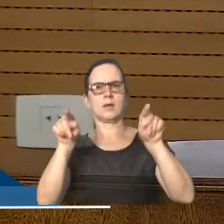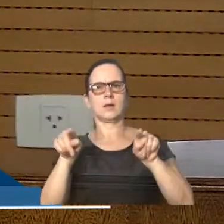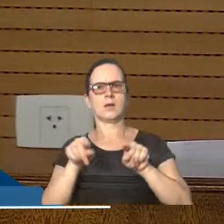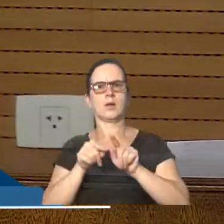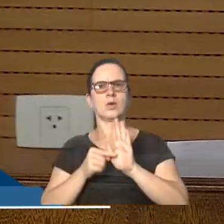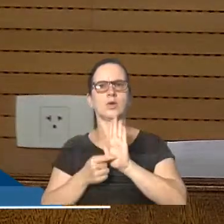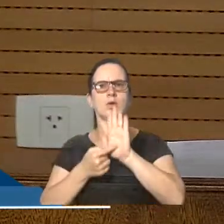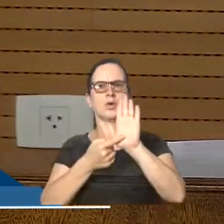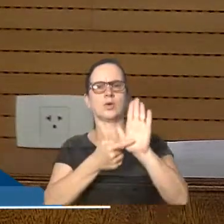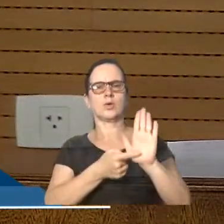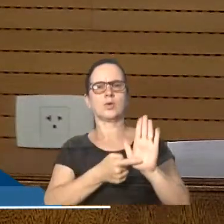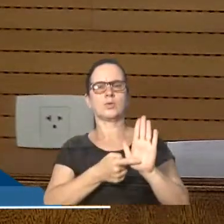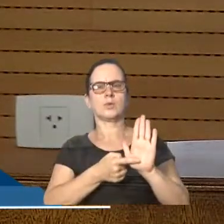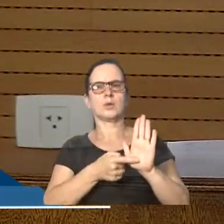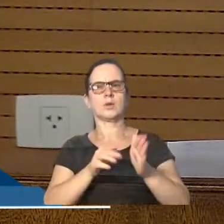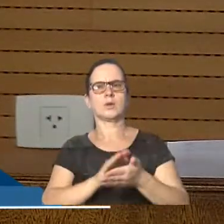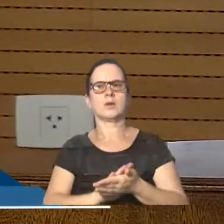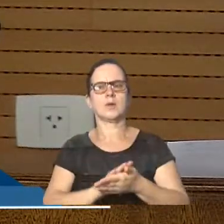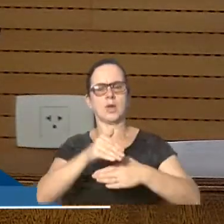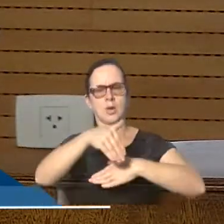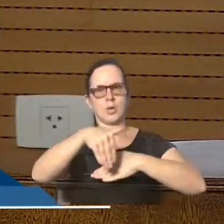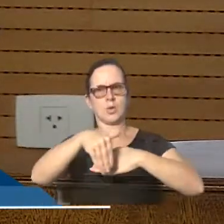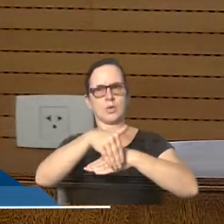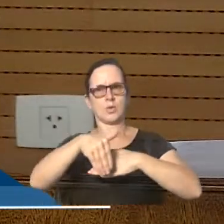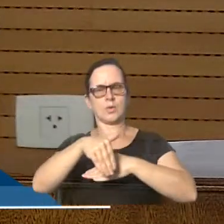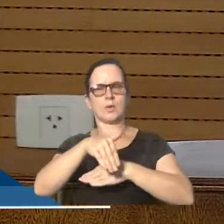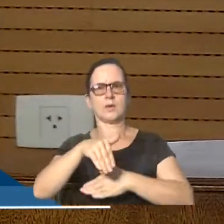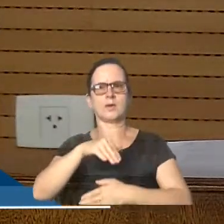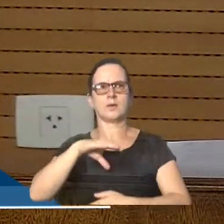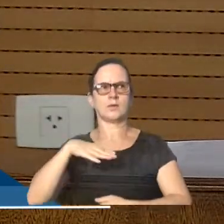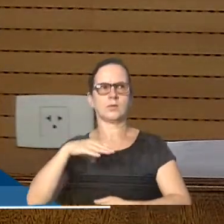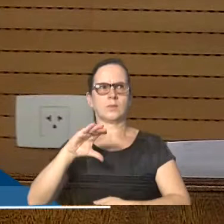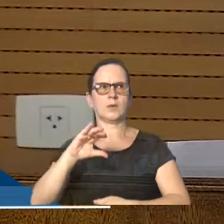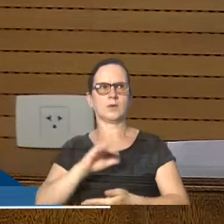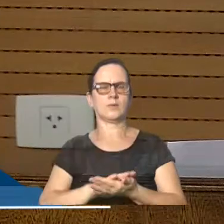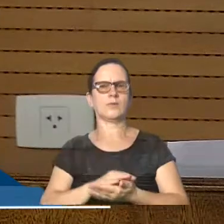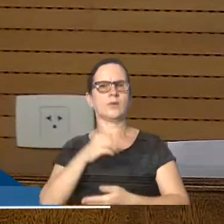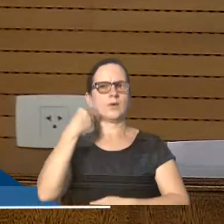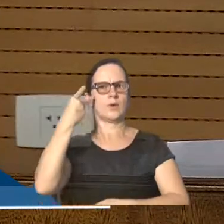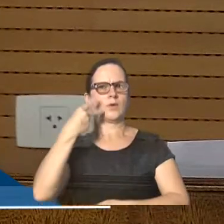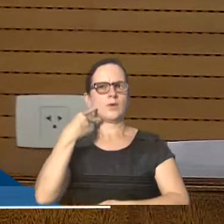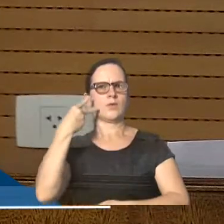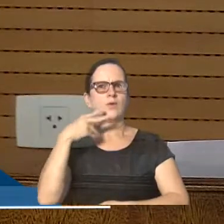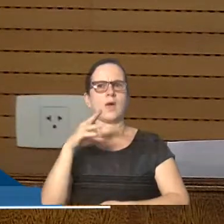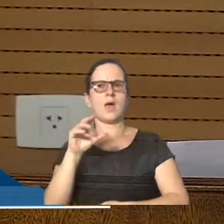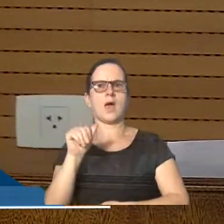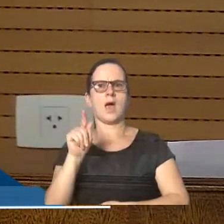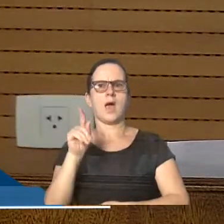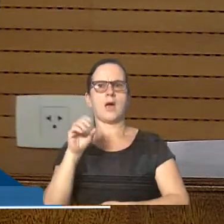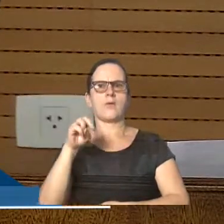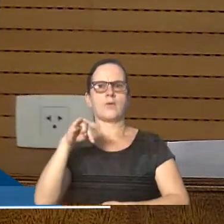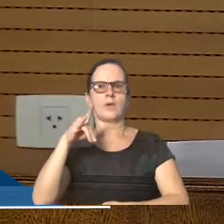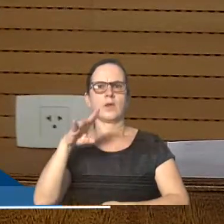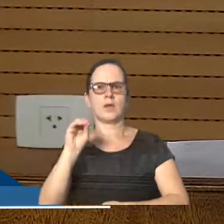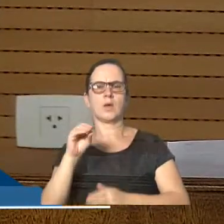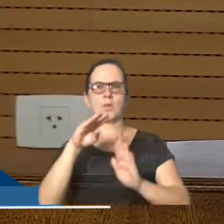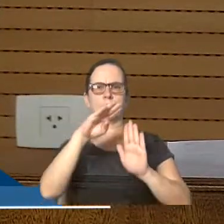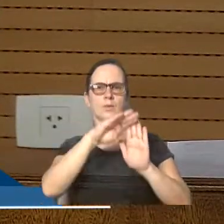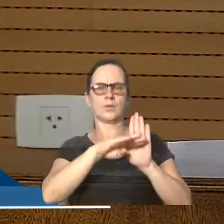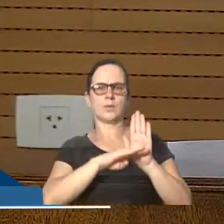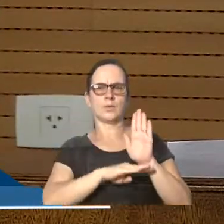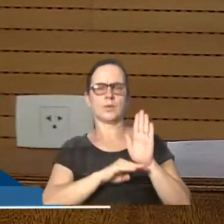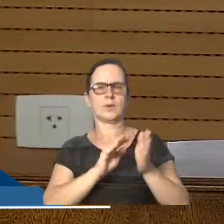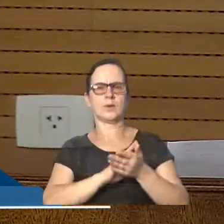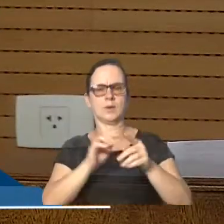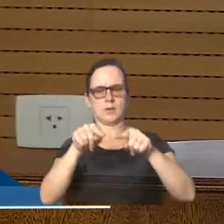identificação dos logradores do município de Cubatão. Camis. Do vereador José Afonso, Afonsinho. Manutenção